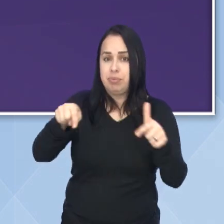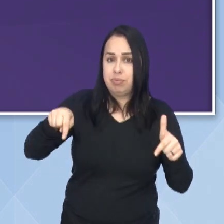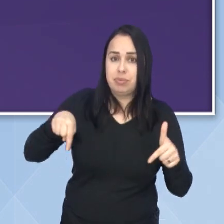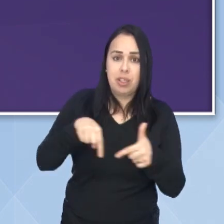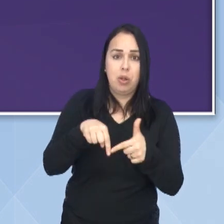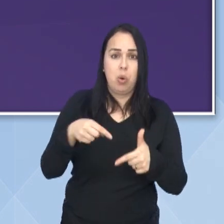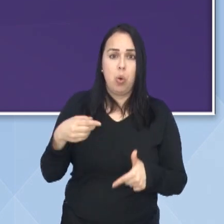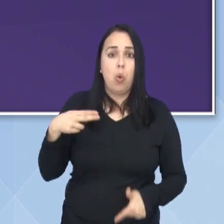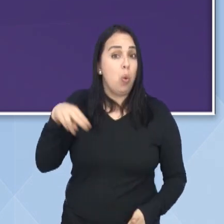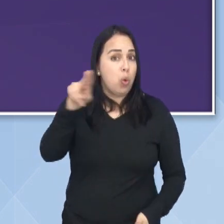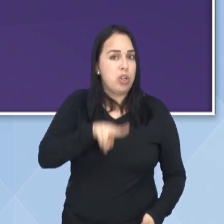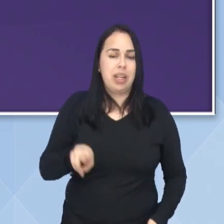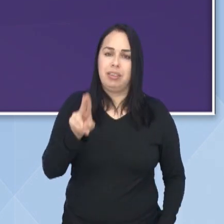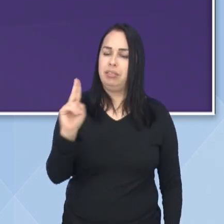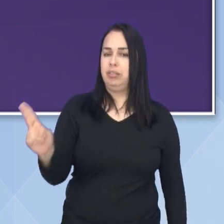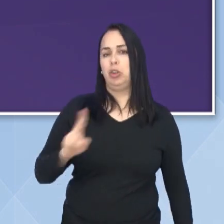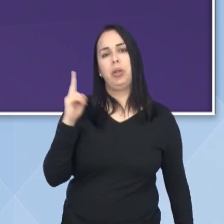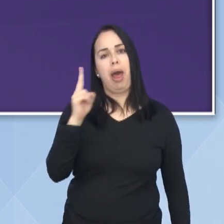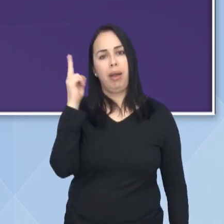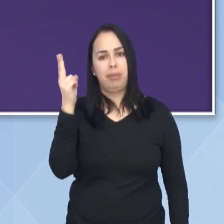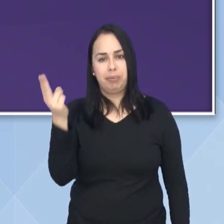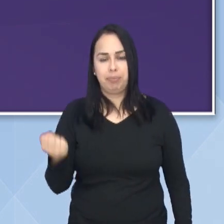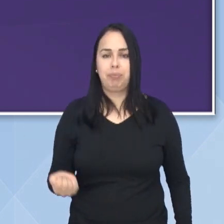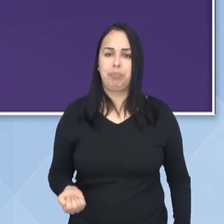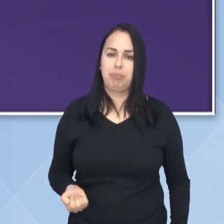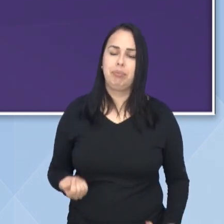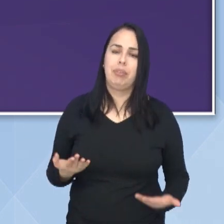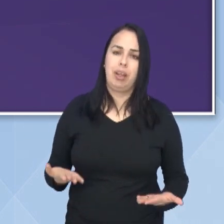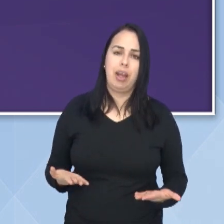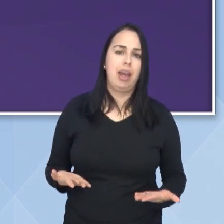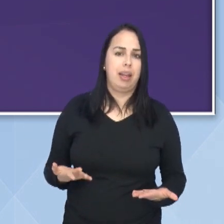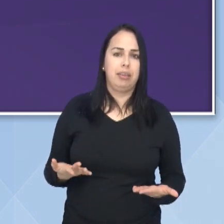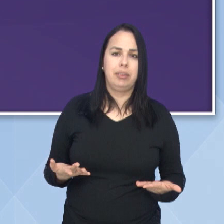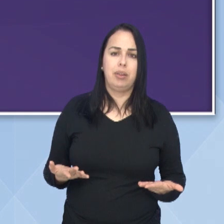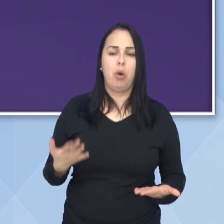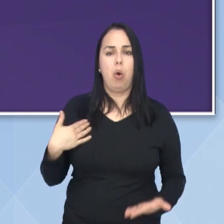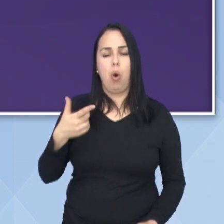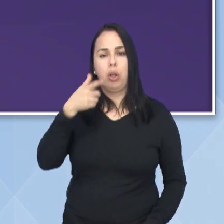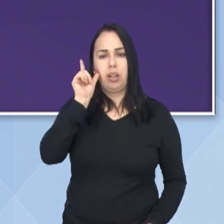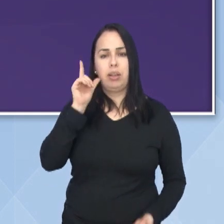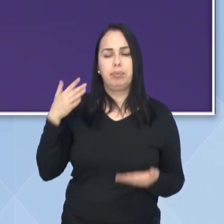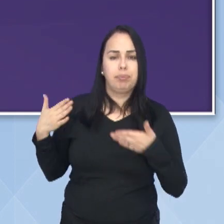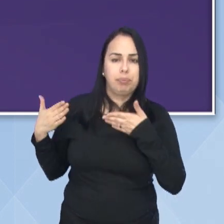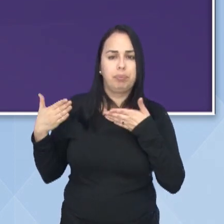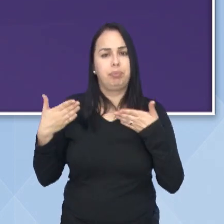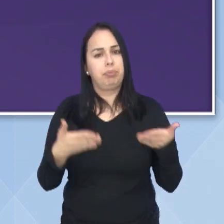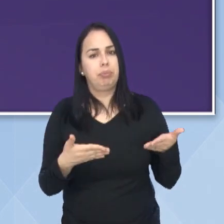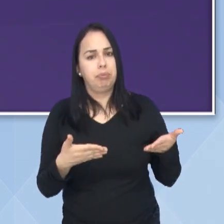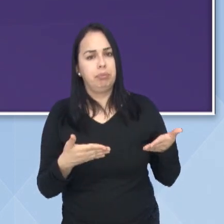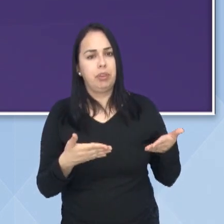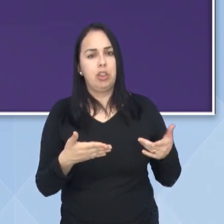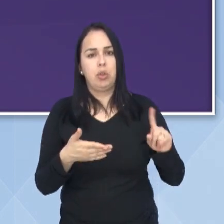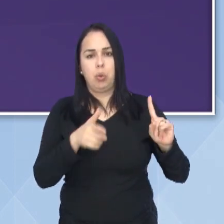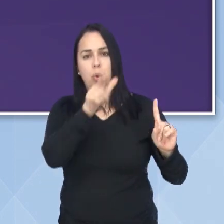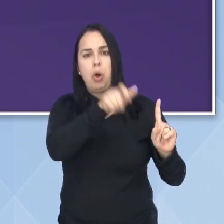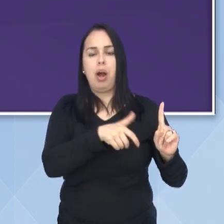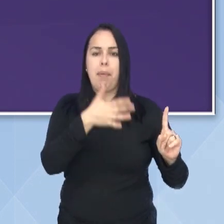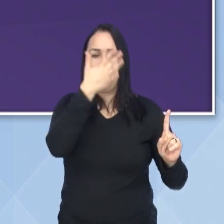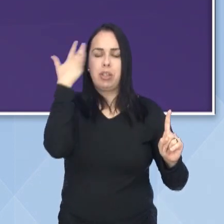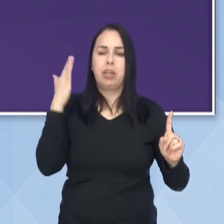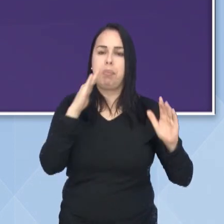tem condições de utilizar. Então, é temerário. E ontem, quando eu passei lá, havia um morador